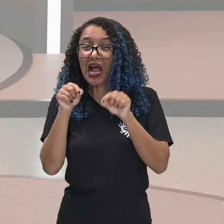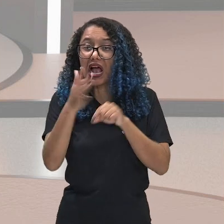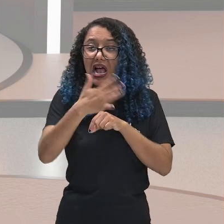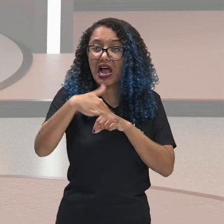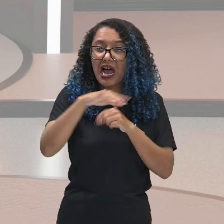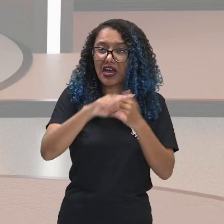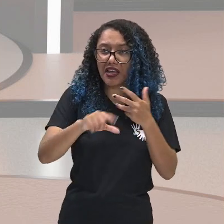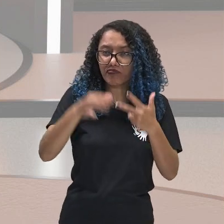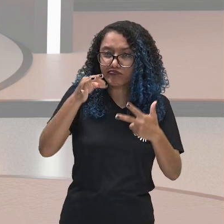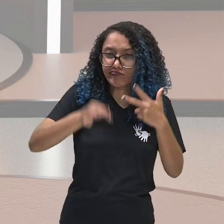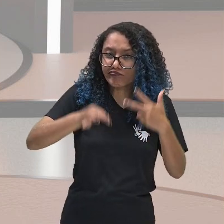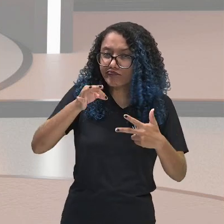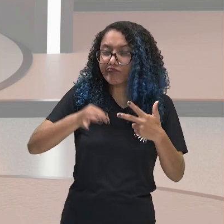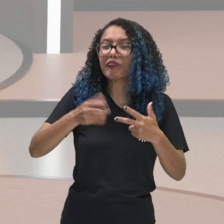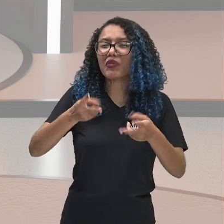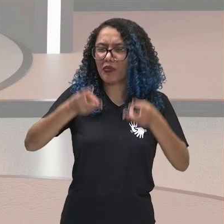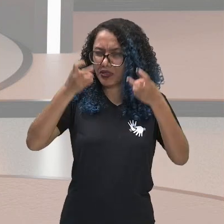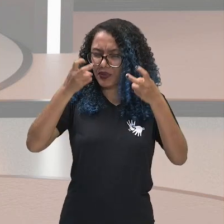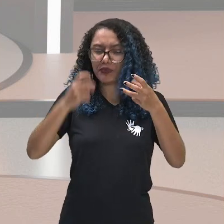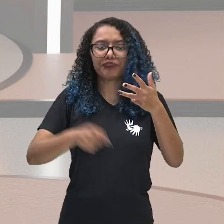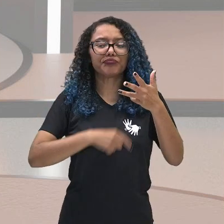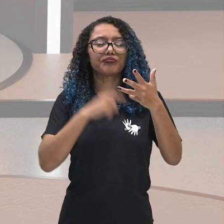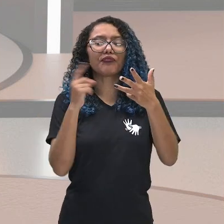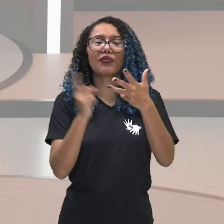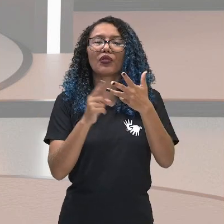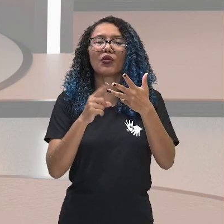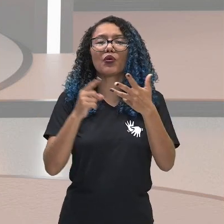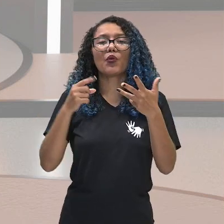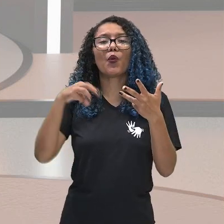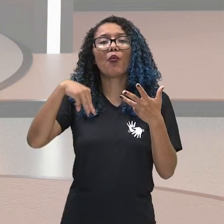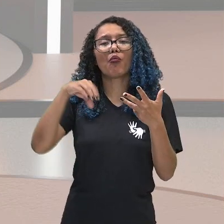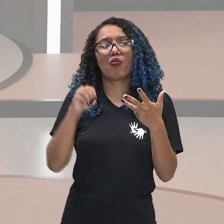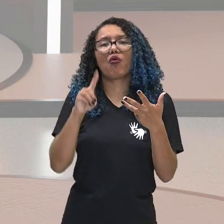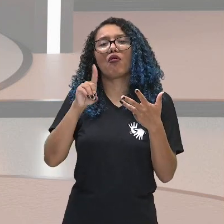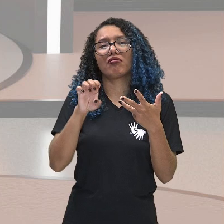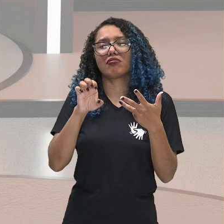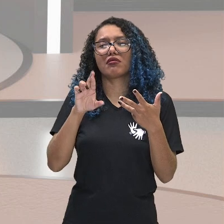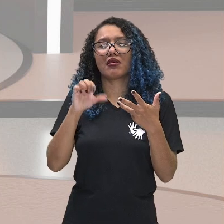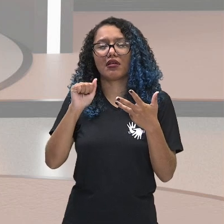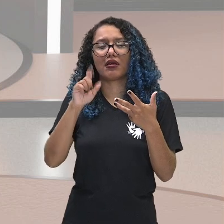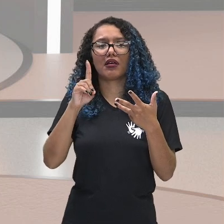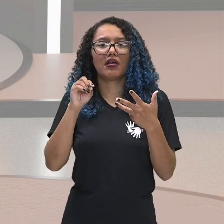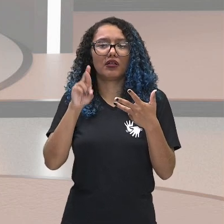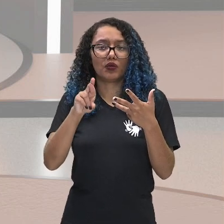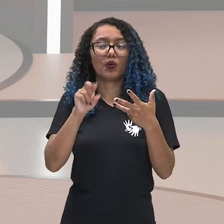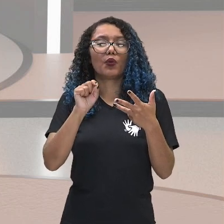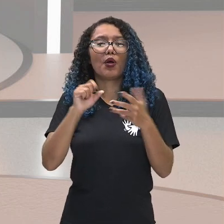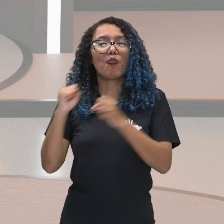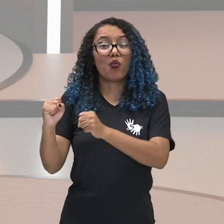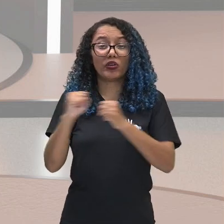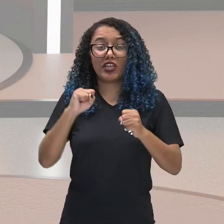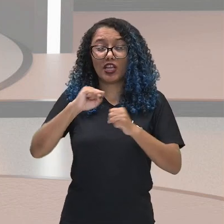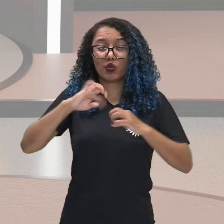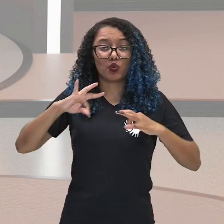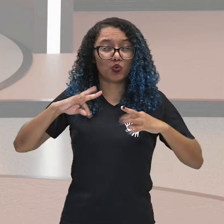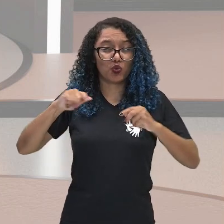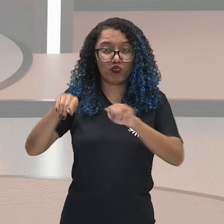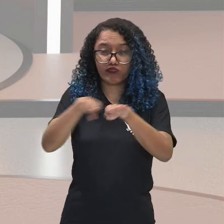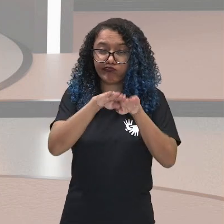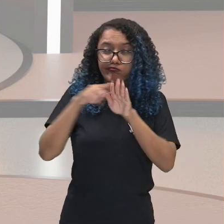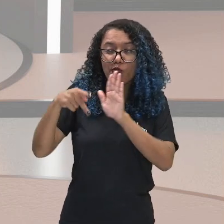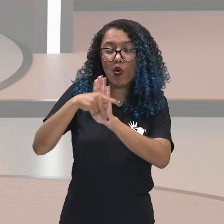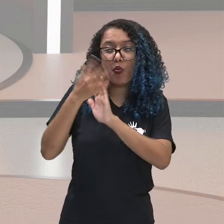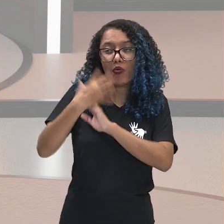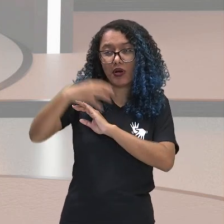E vamos, então, aí ao quarto, que é, então, o poder moderador. Poder exclusivo do imperador e